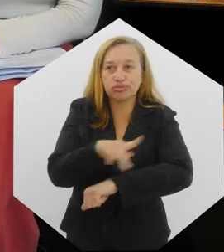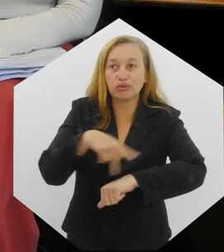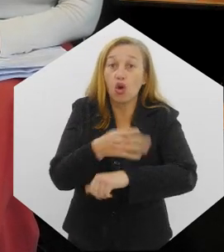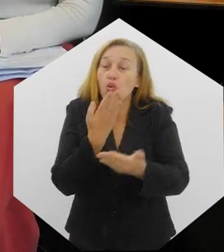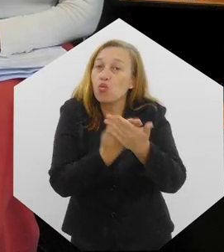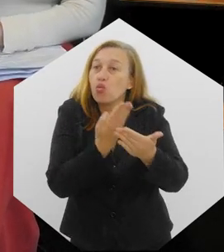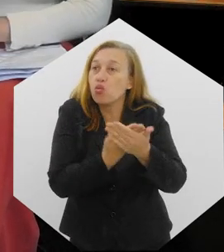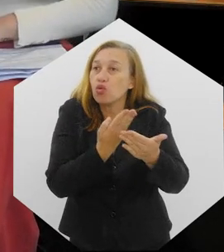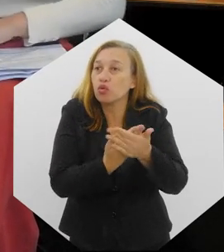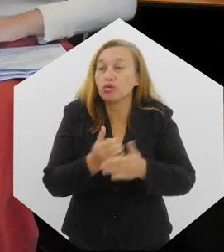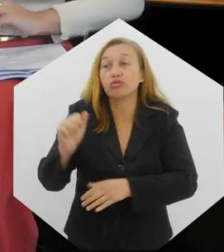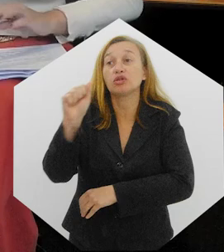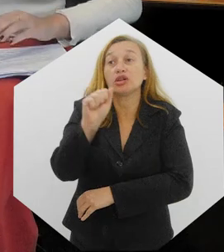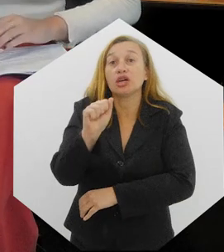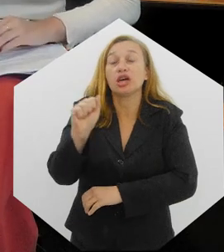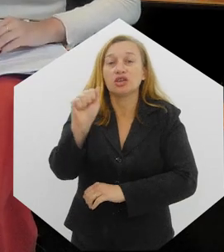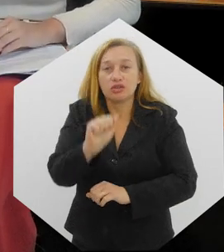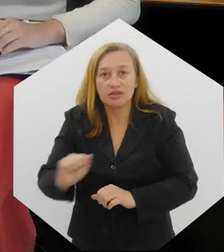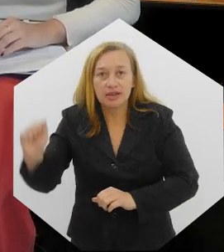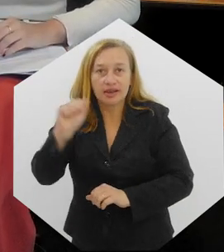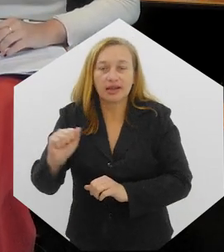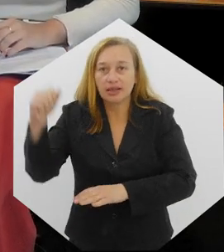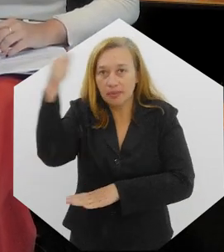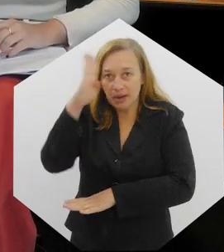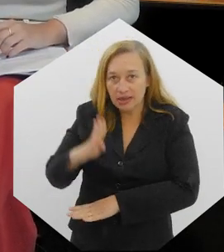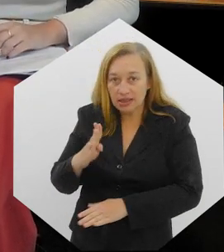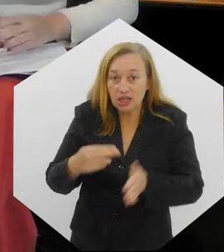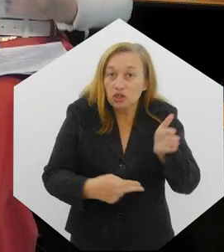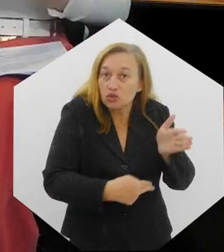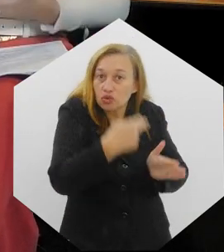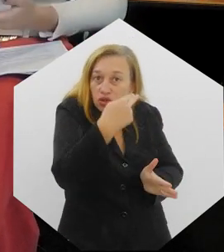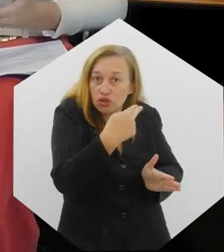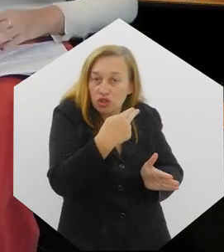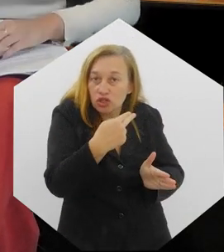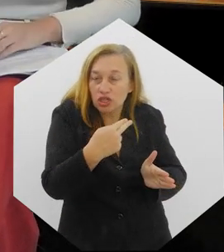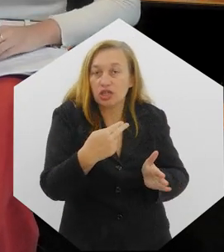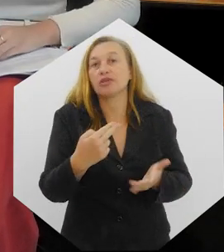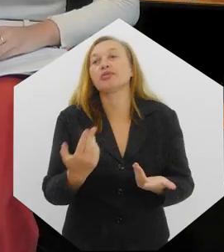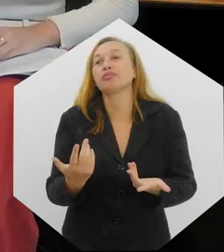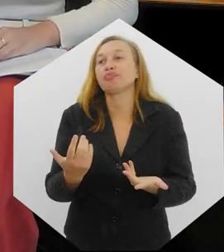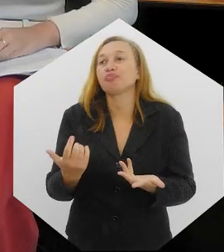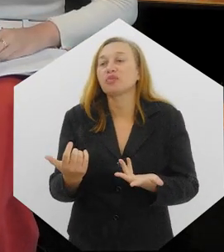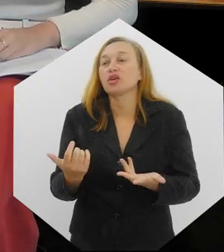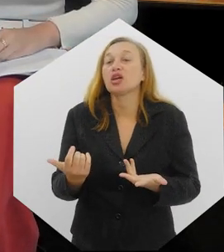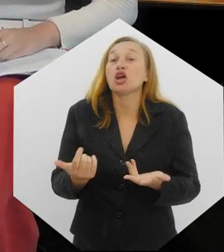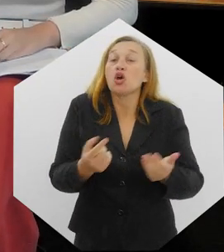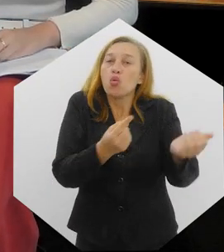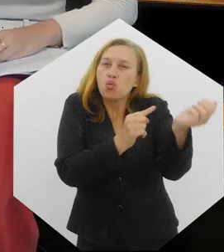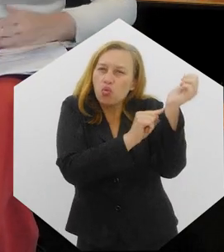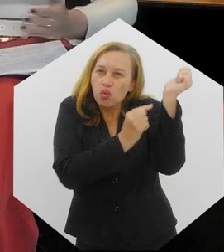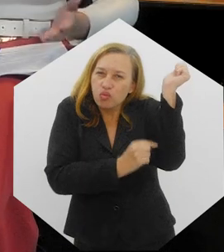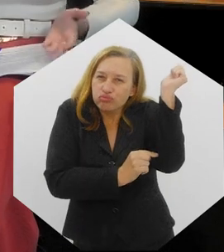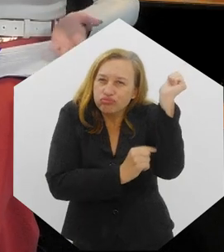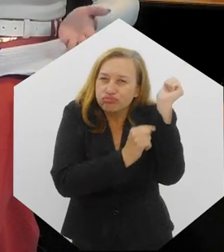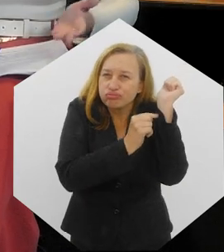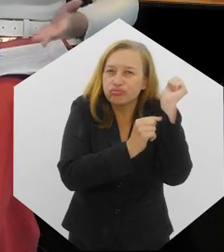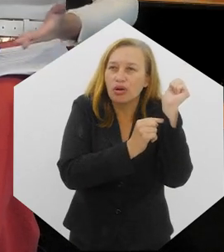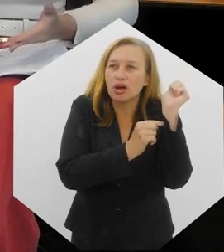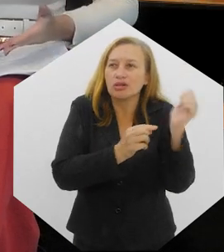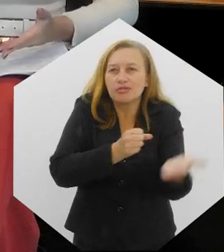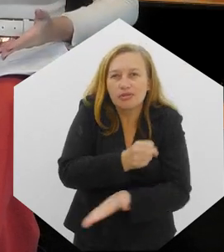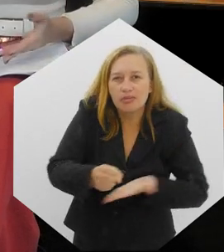realizado pela Sociedade Brasileira de Angiologia e Cirurgia Vascular, com base em dados do Ministério da Saúde entre 2012